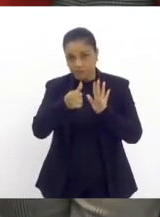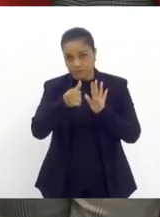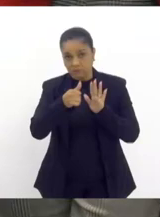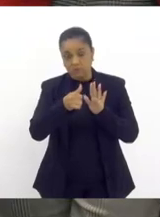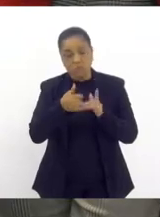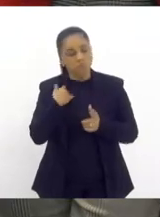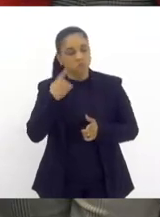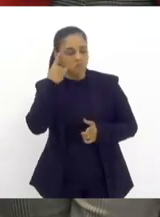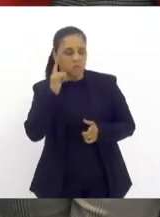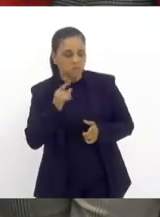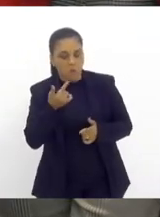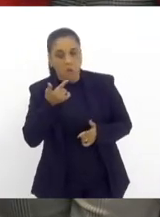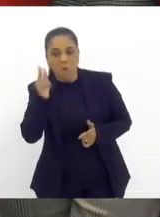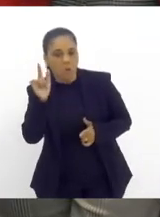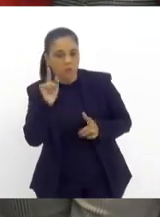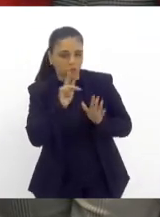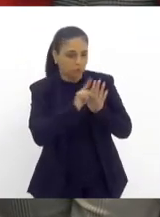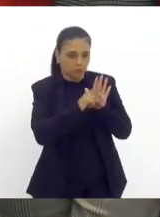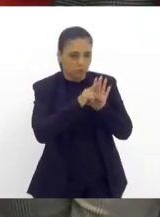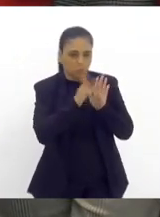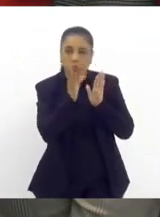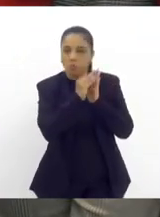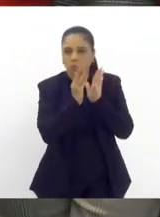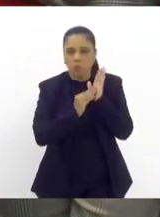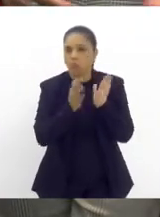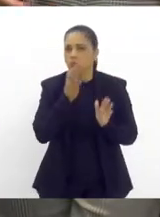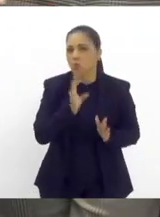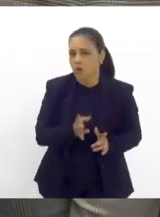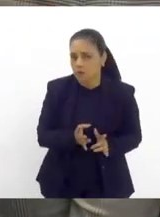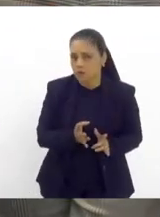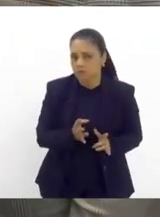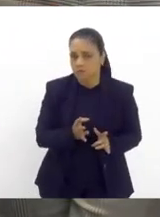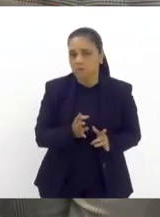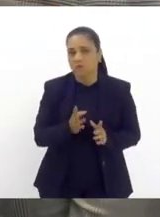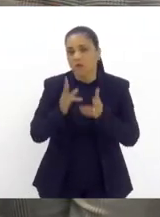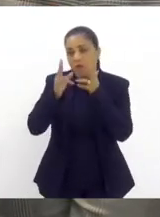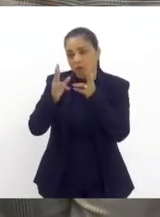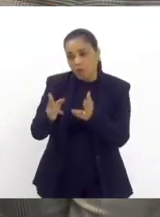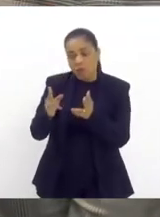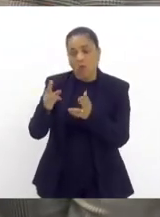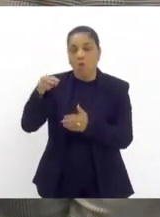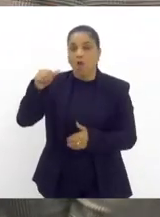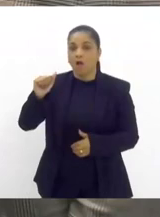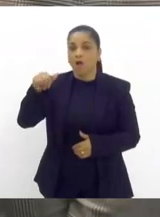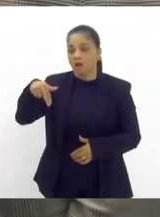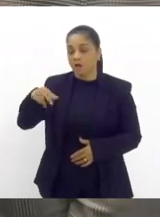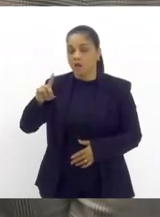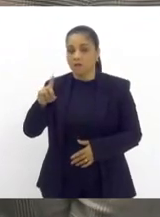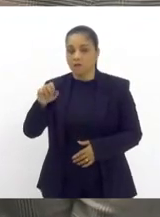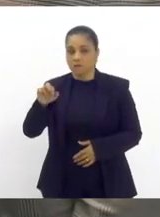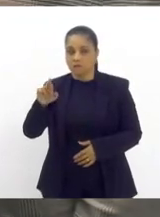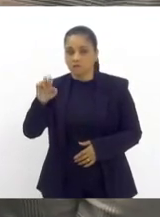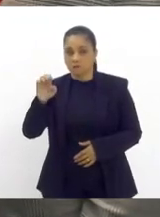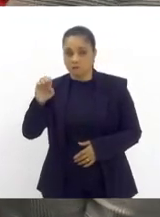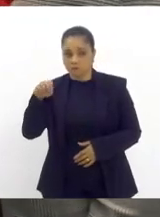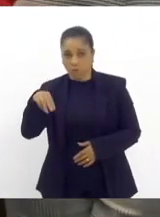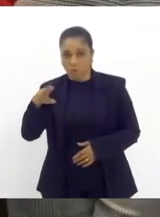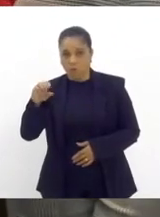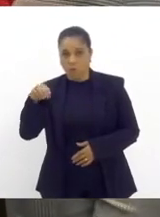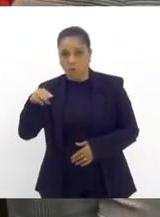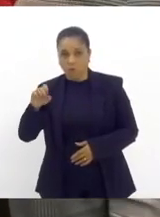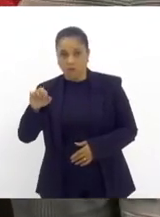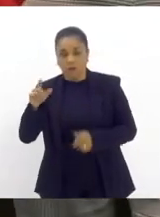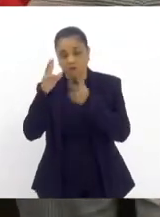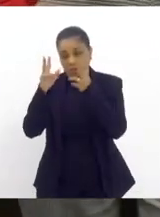existia outro projeto não conheço o conteúdo do outro projeto e assim Faria como Anderson Moraes fez anteriormente farinha anteriormente mas